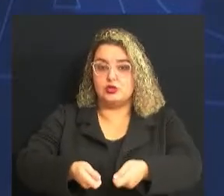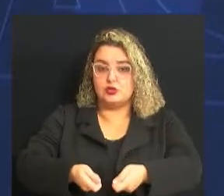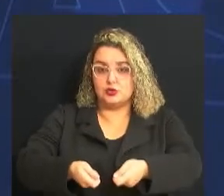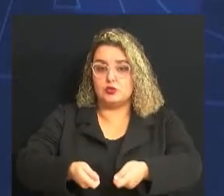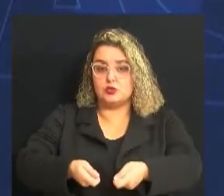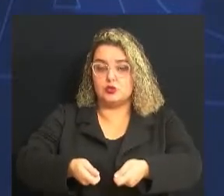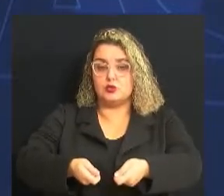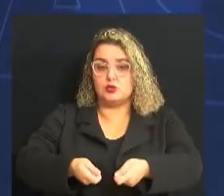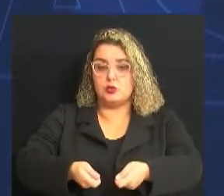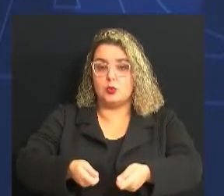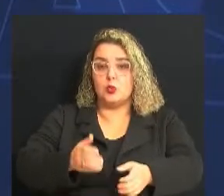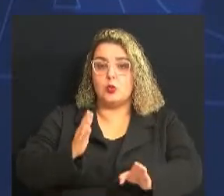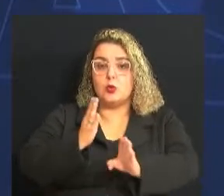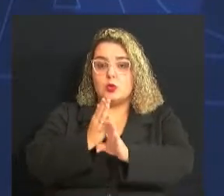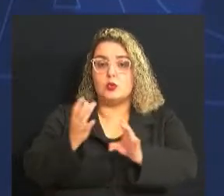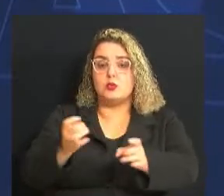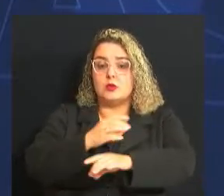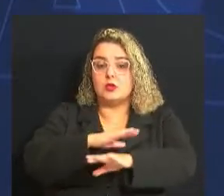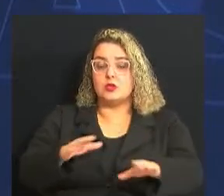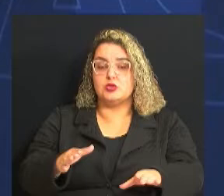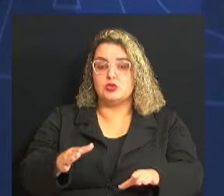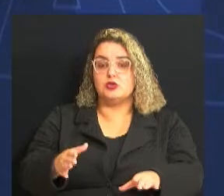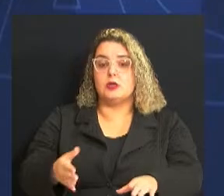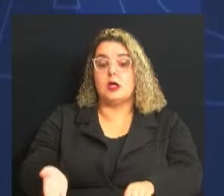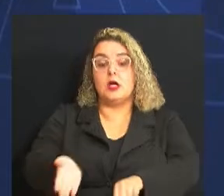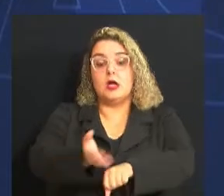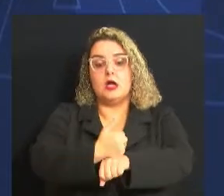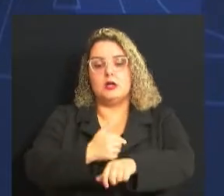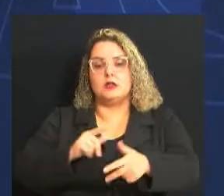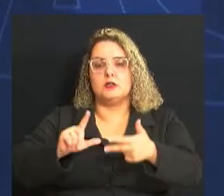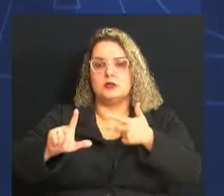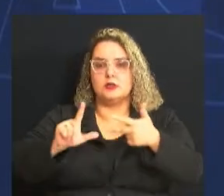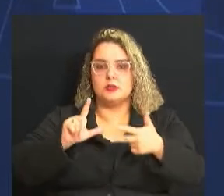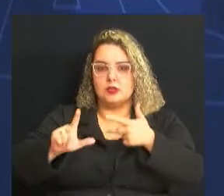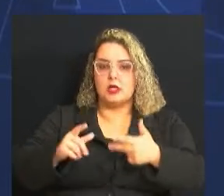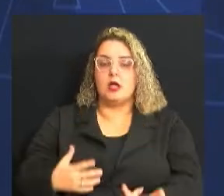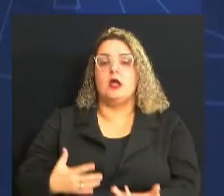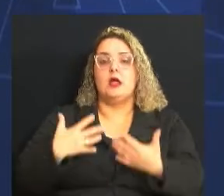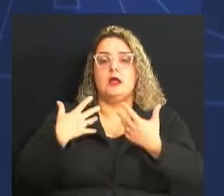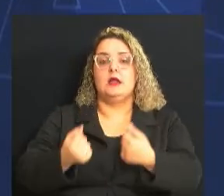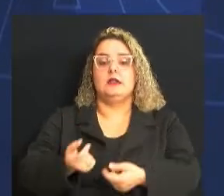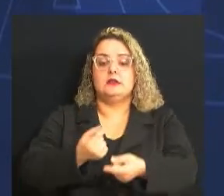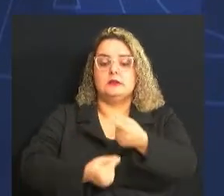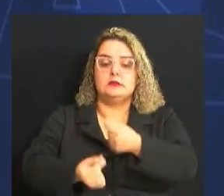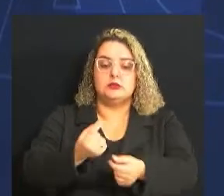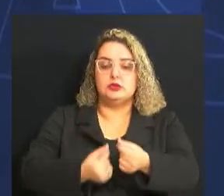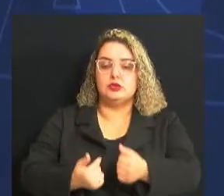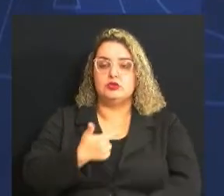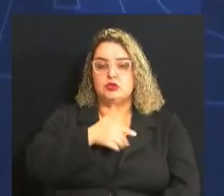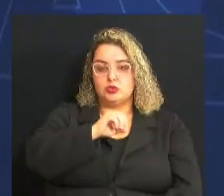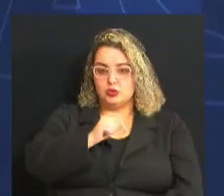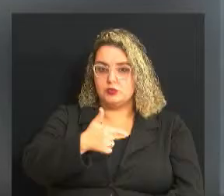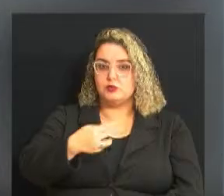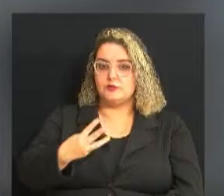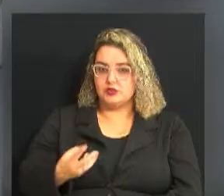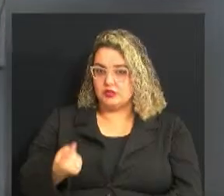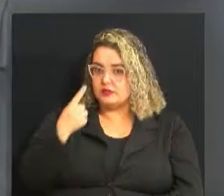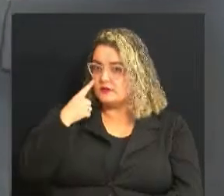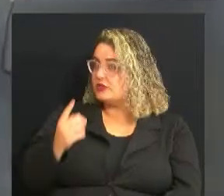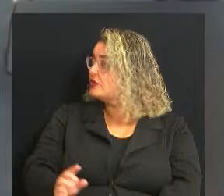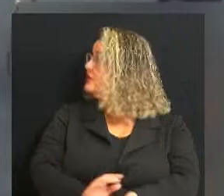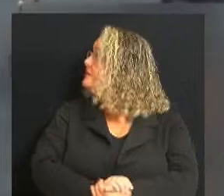encontro fecha o debate antes do Legislativo receber o orçamento de 2023.